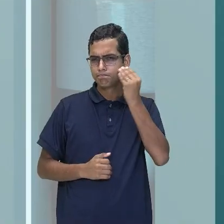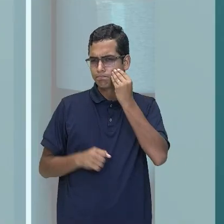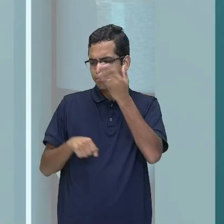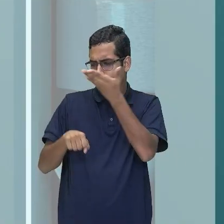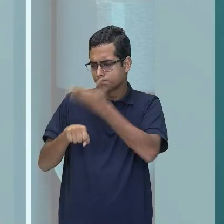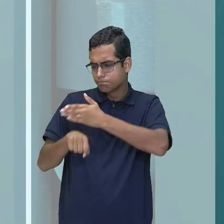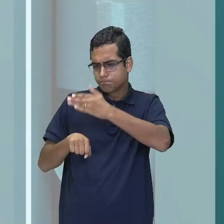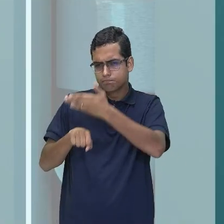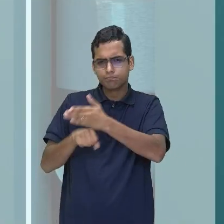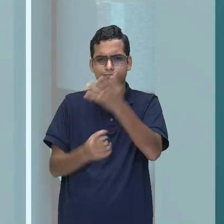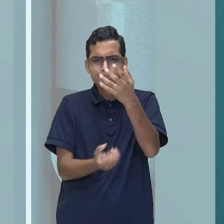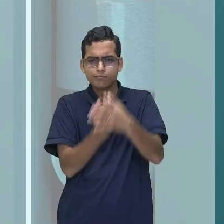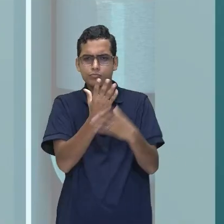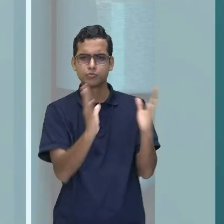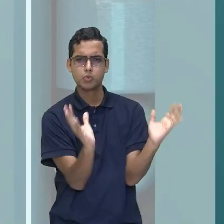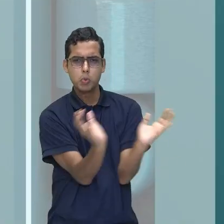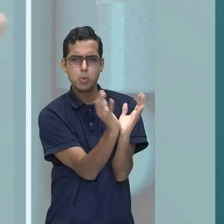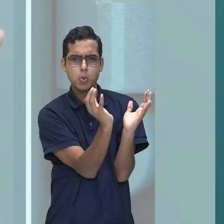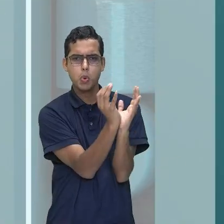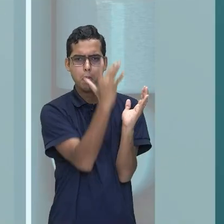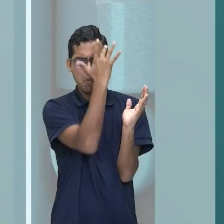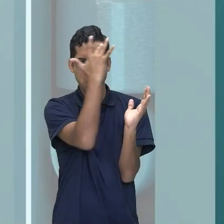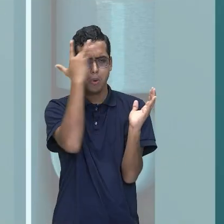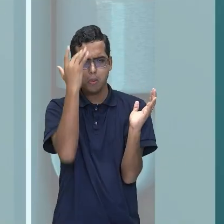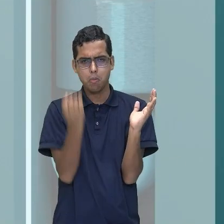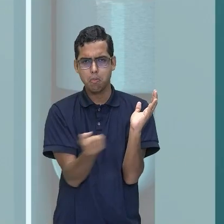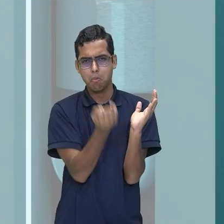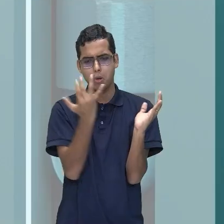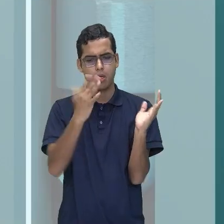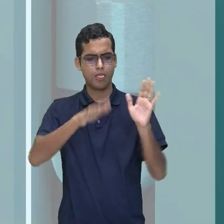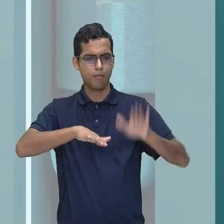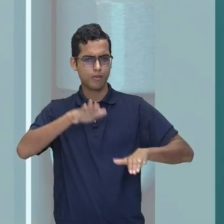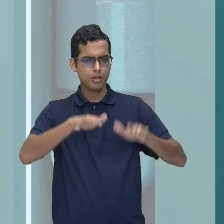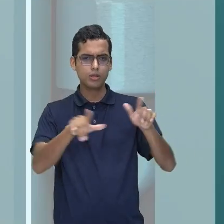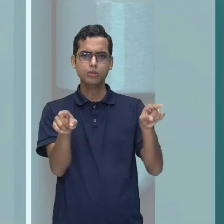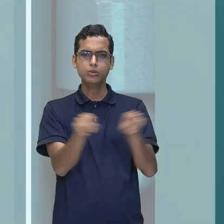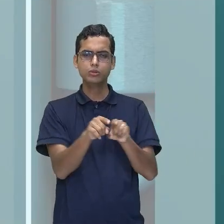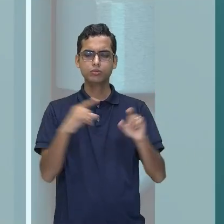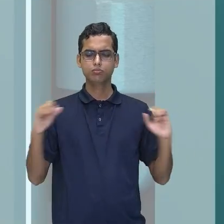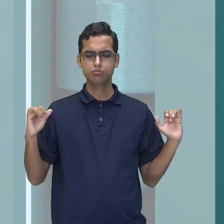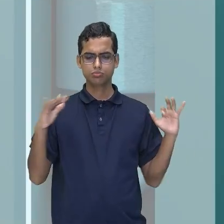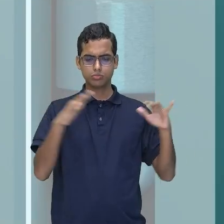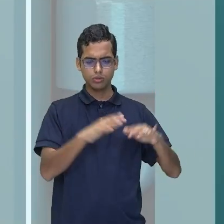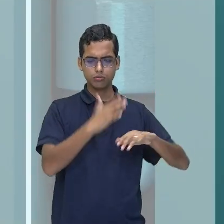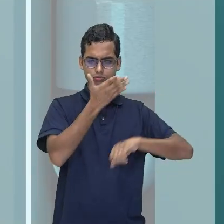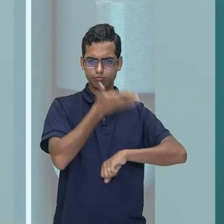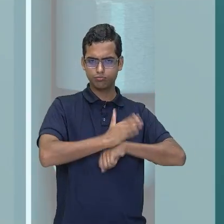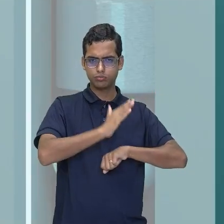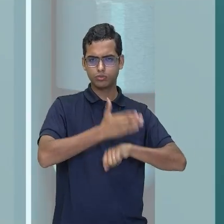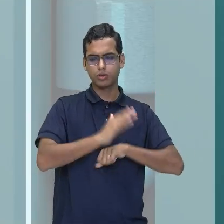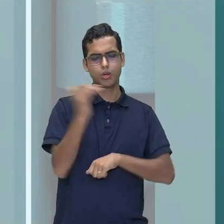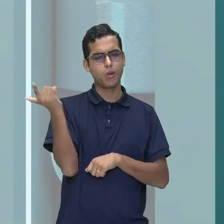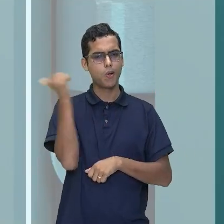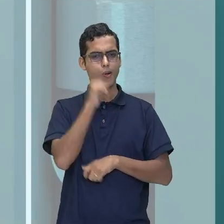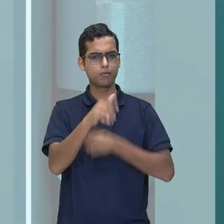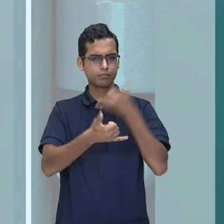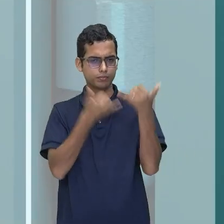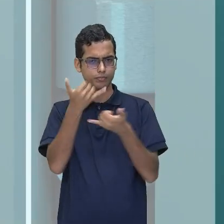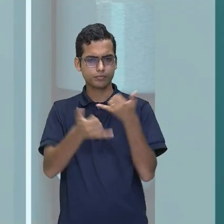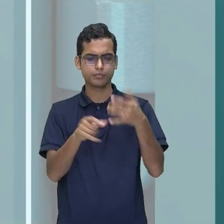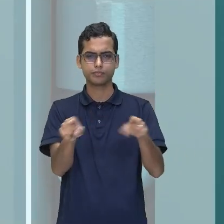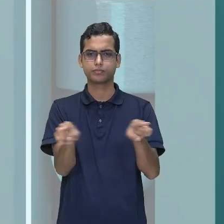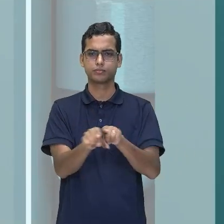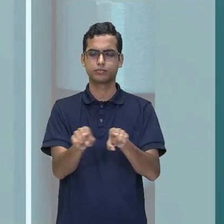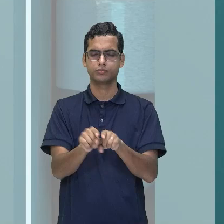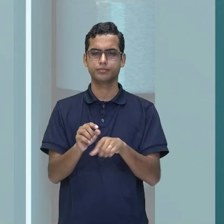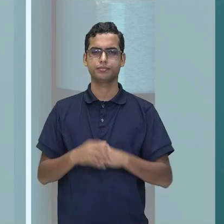grupo ali de pessoas, de acordo com a quantidade necessária para a prática do handball, por exemplo, ou do